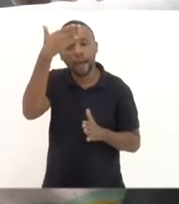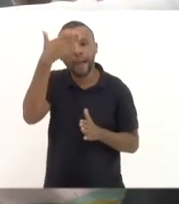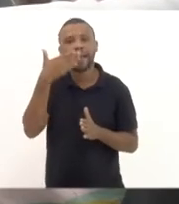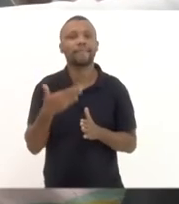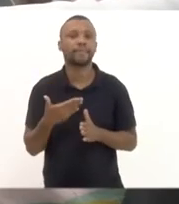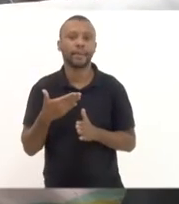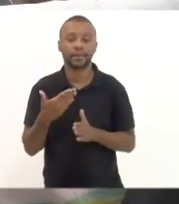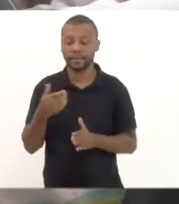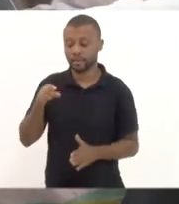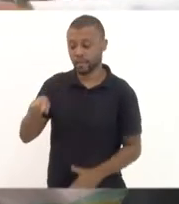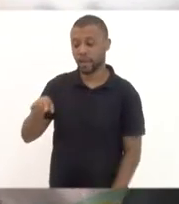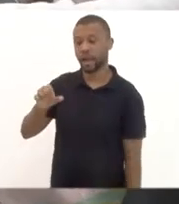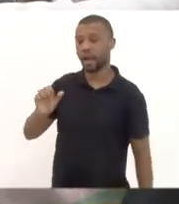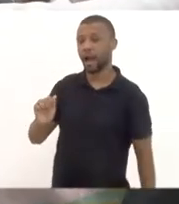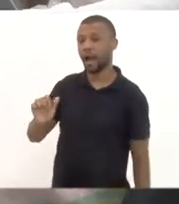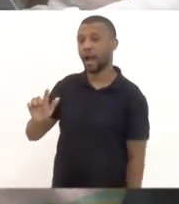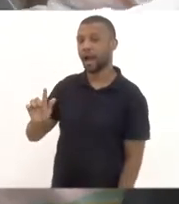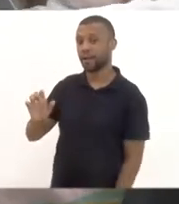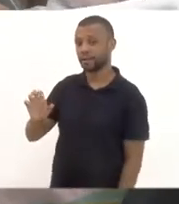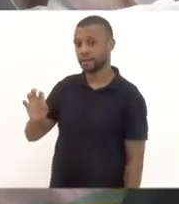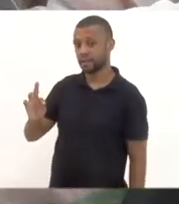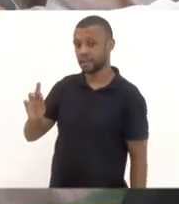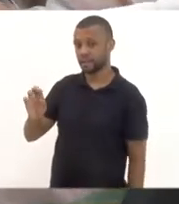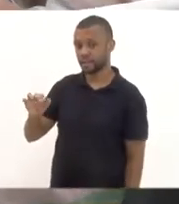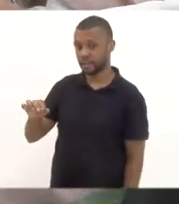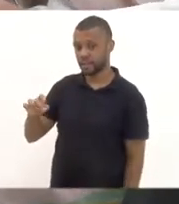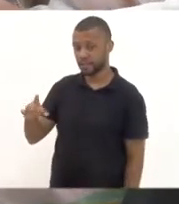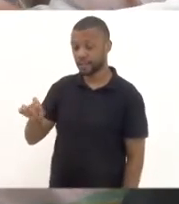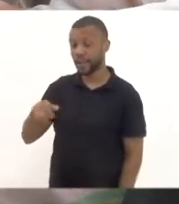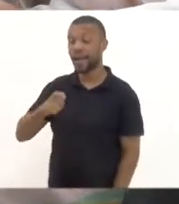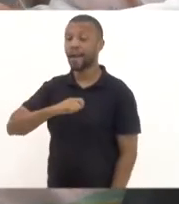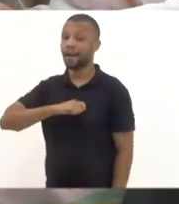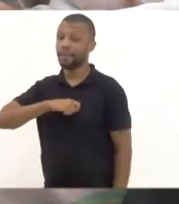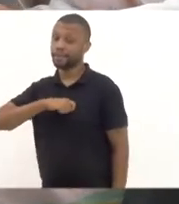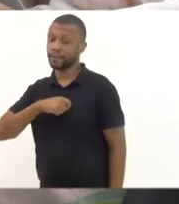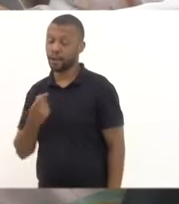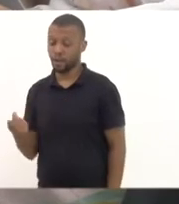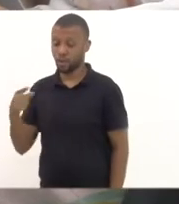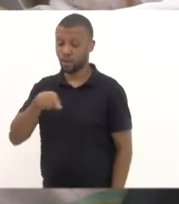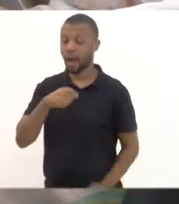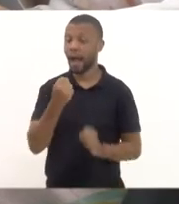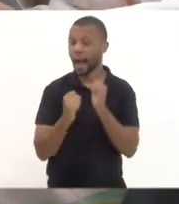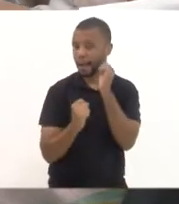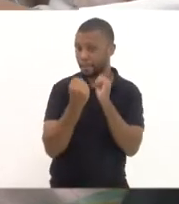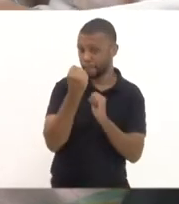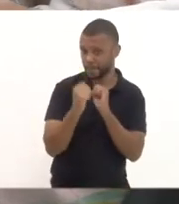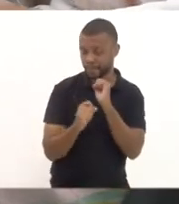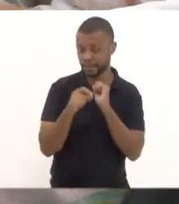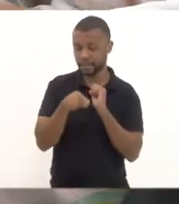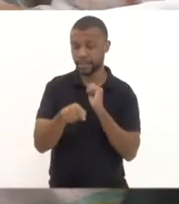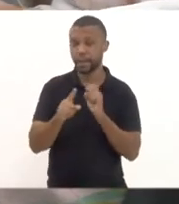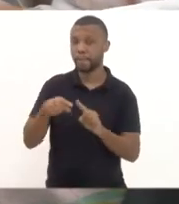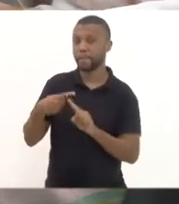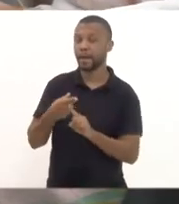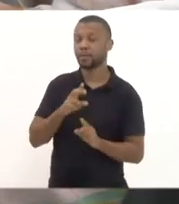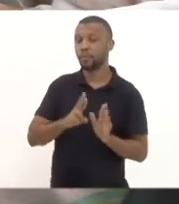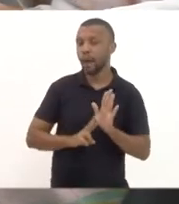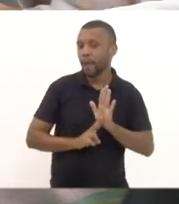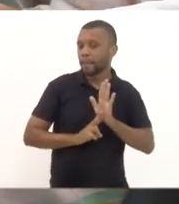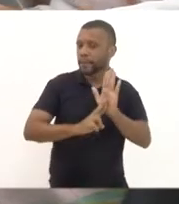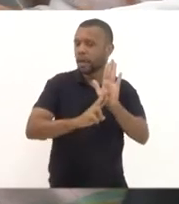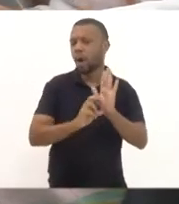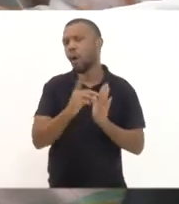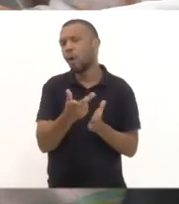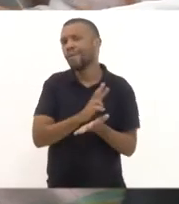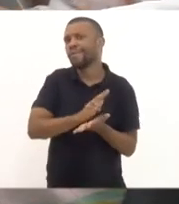a agetransp porque a fiscal do contrato a concessionária e uma representação o das de